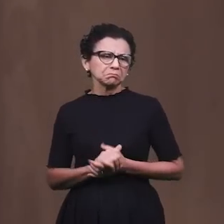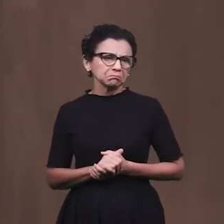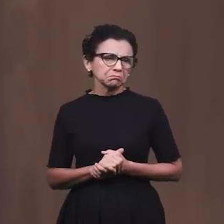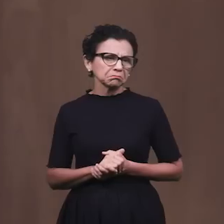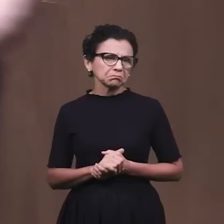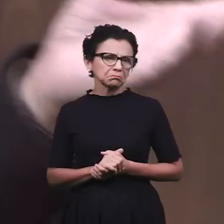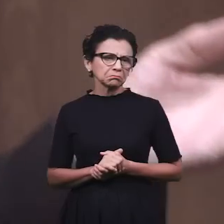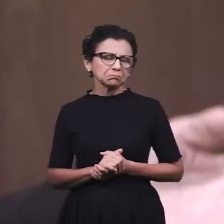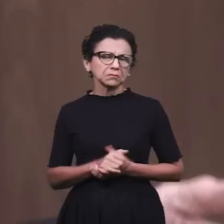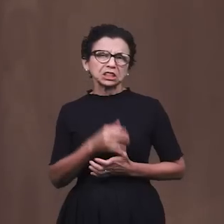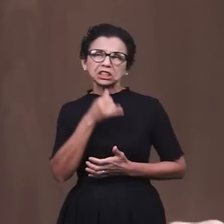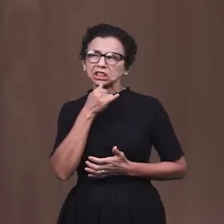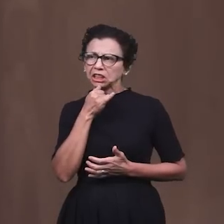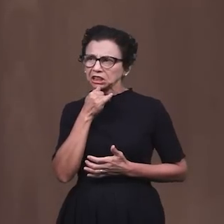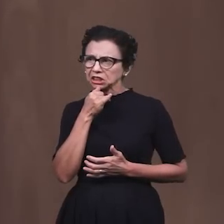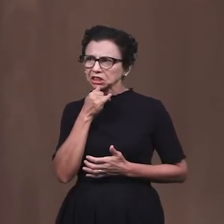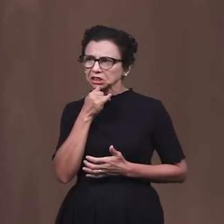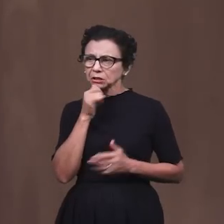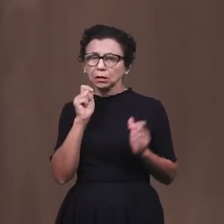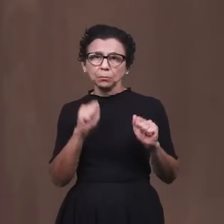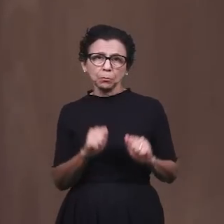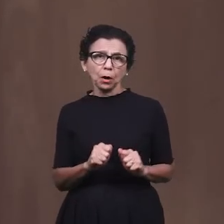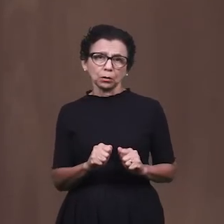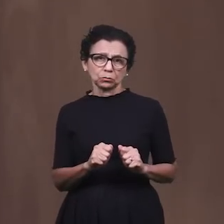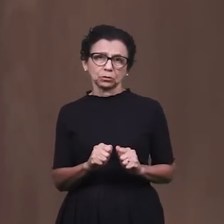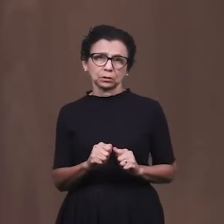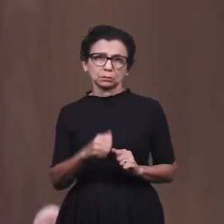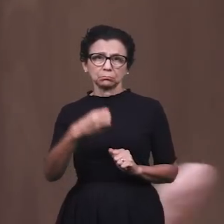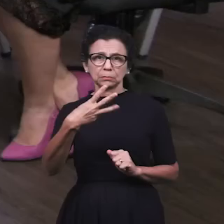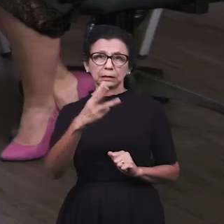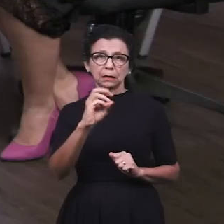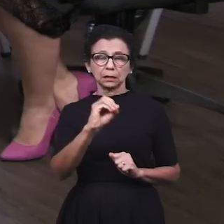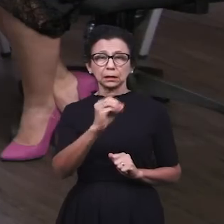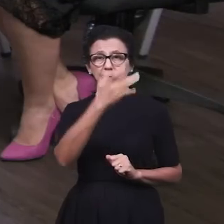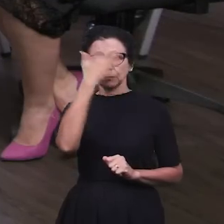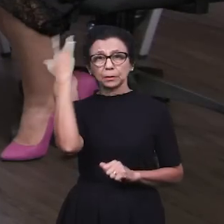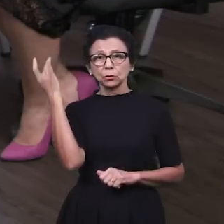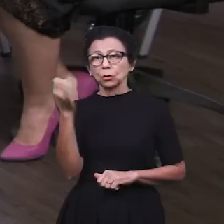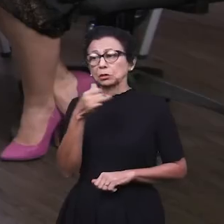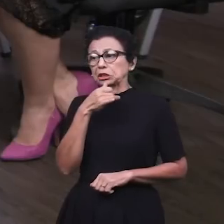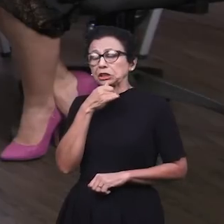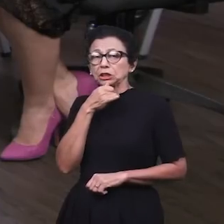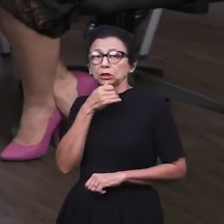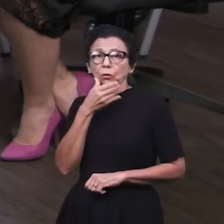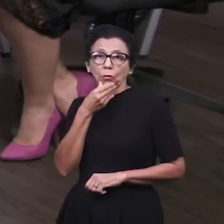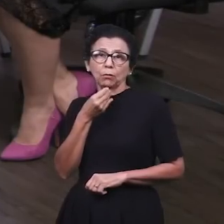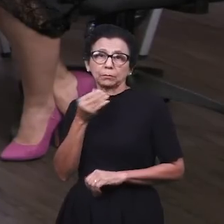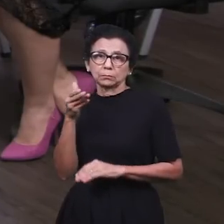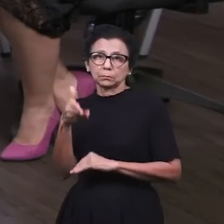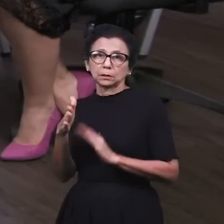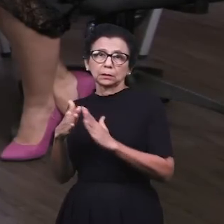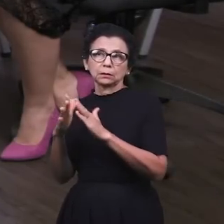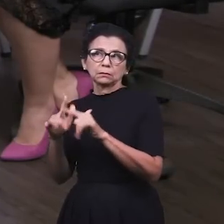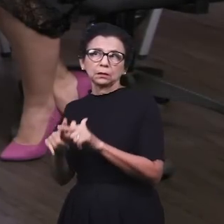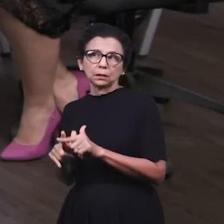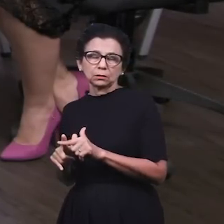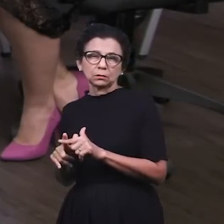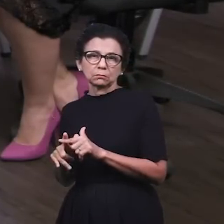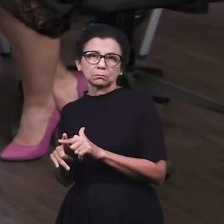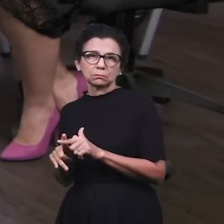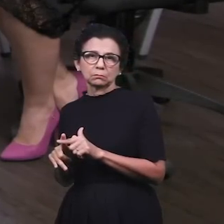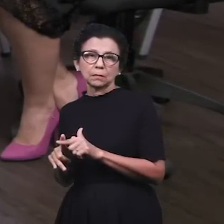pode ter umas 30 pessoas que entraram tristes na igreja. Ou 30 homens que entraram tristes na igreja. Ali não, ali já era